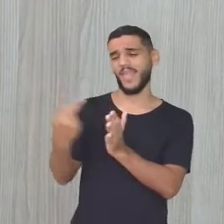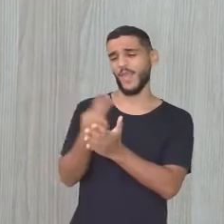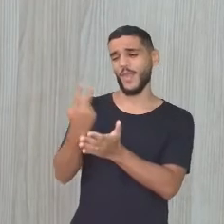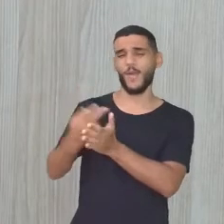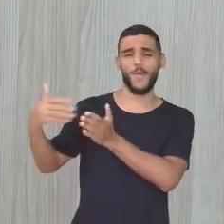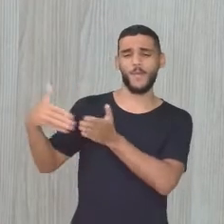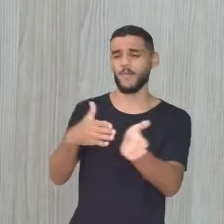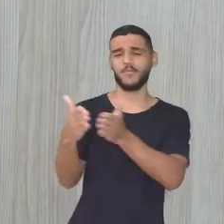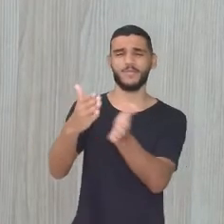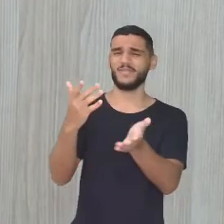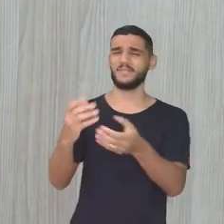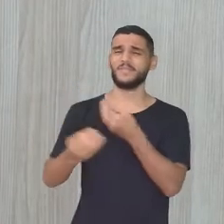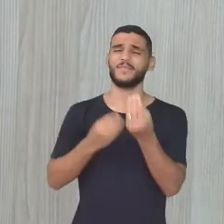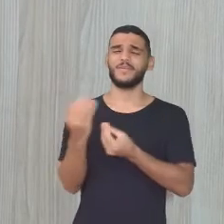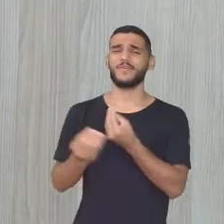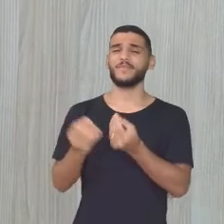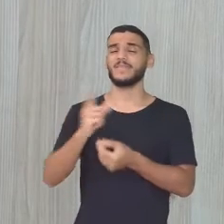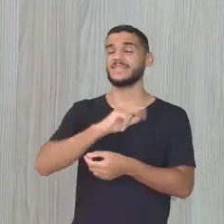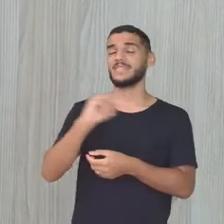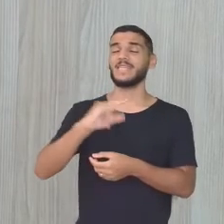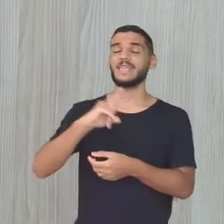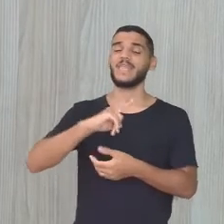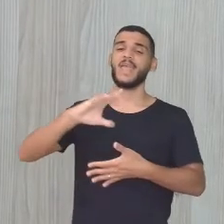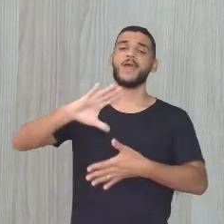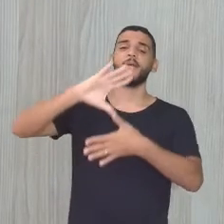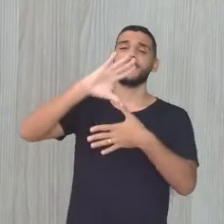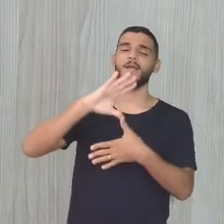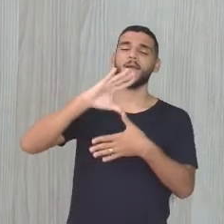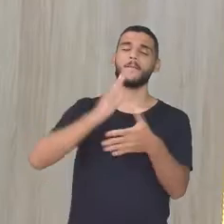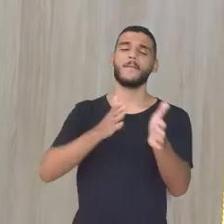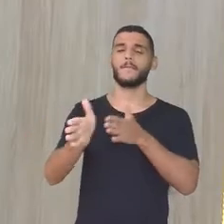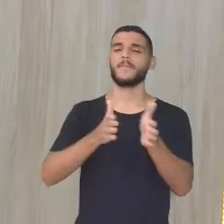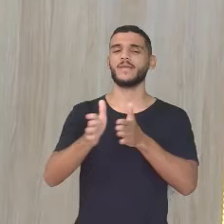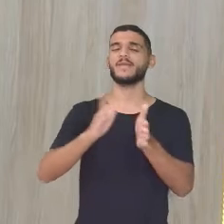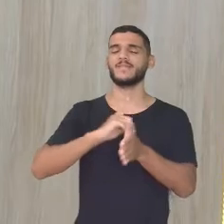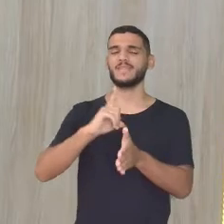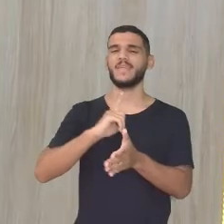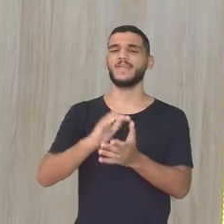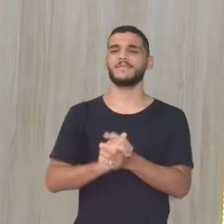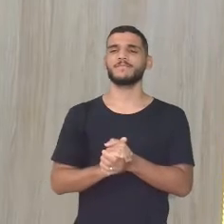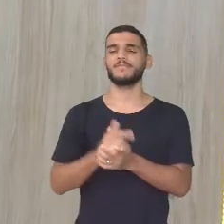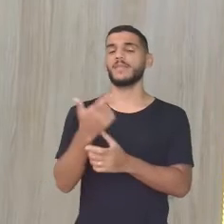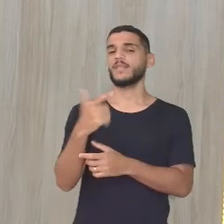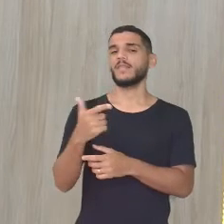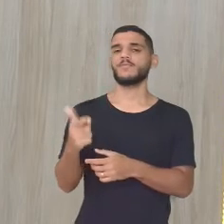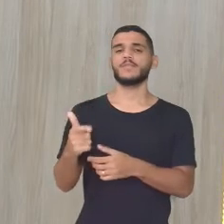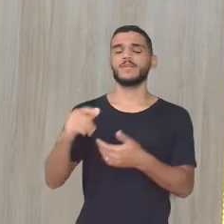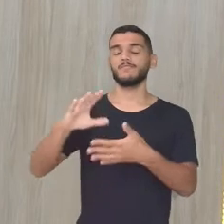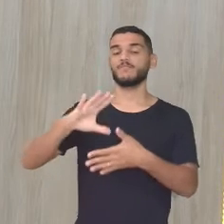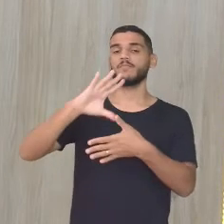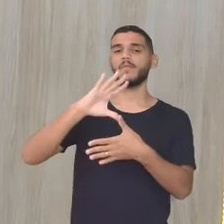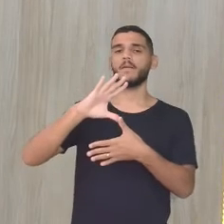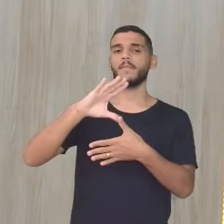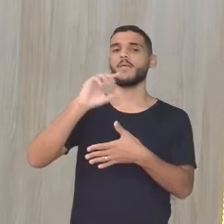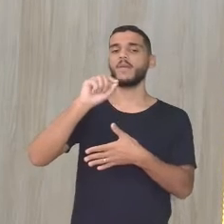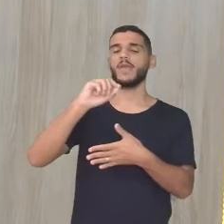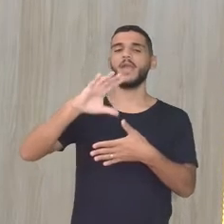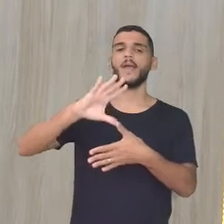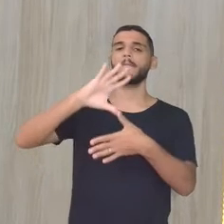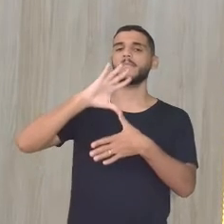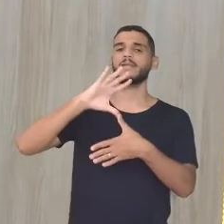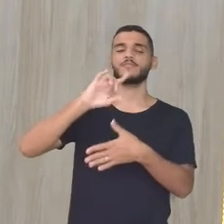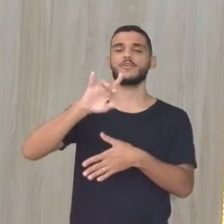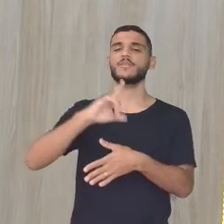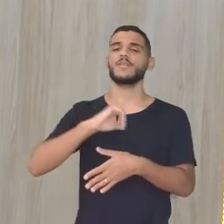conhecida. Se a gente pegar um mapa que tem dessa época aí, não existia no mapa a América, só existia